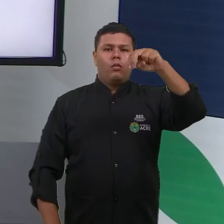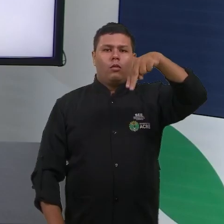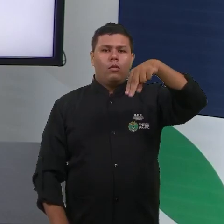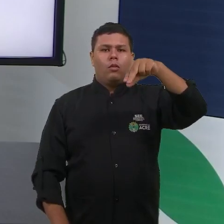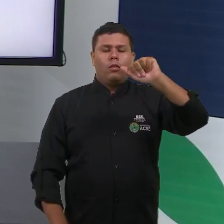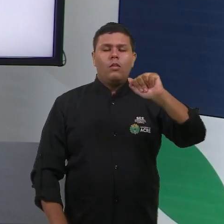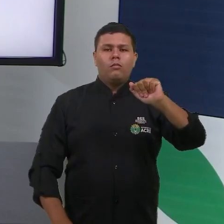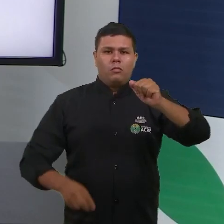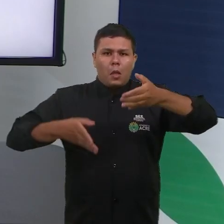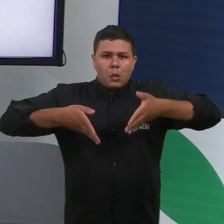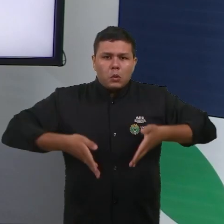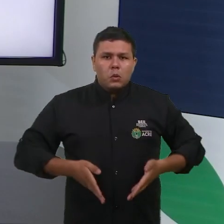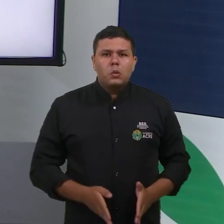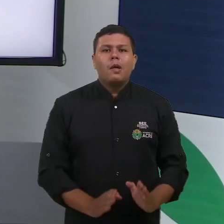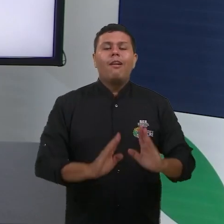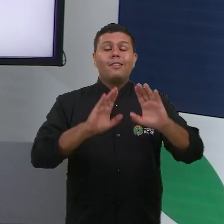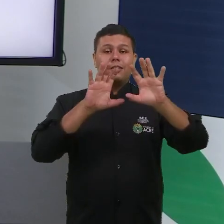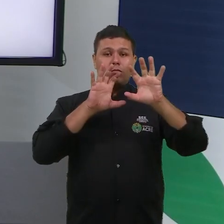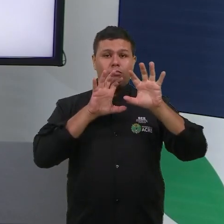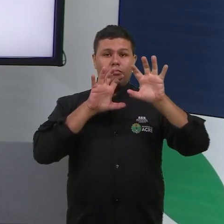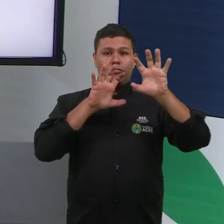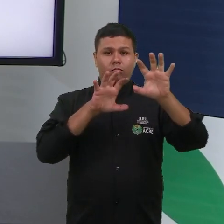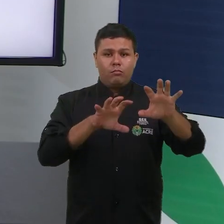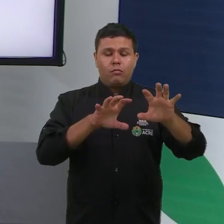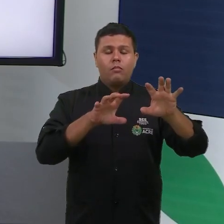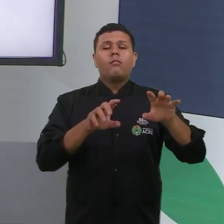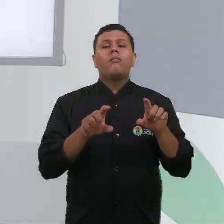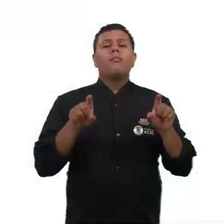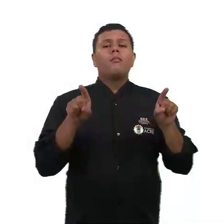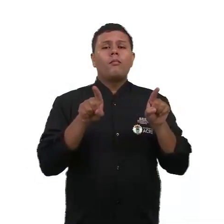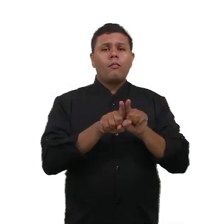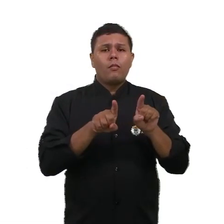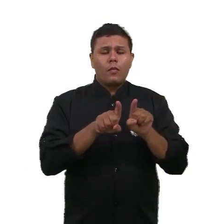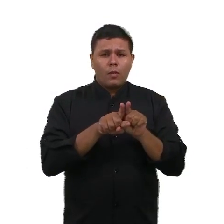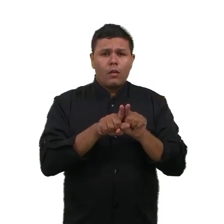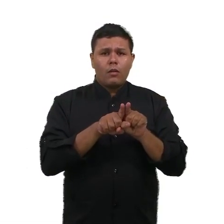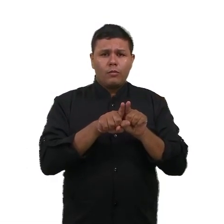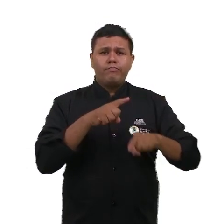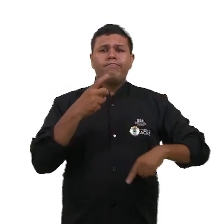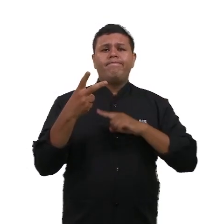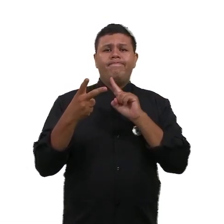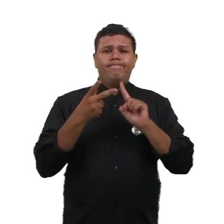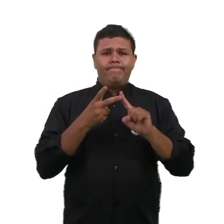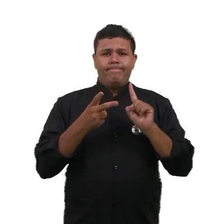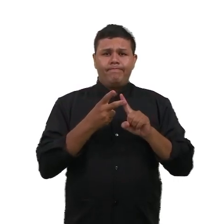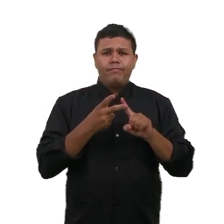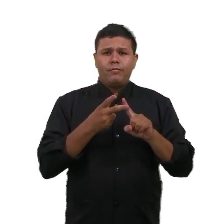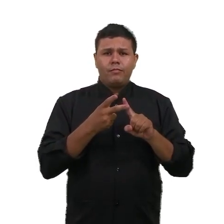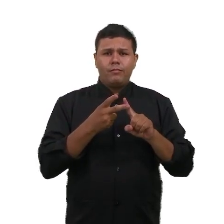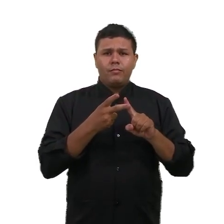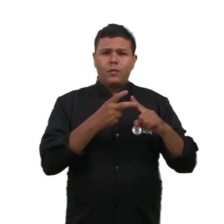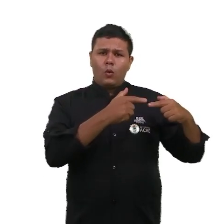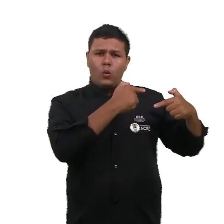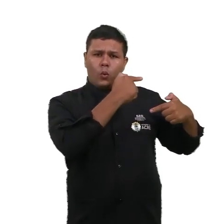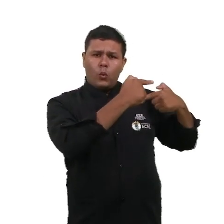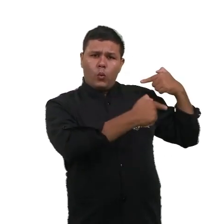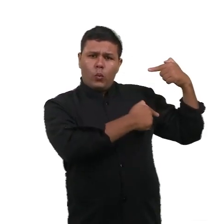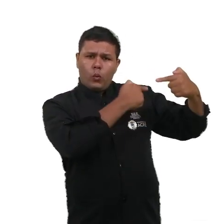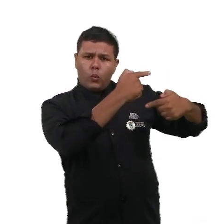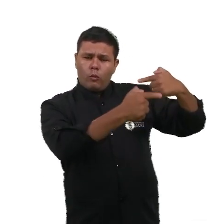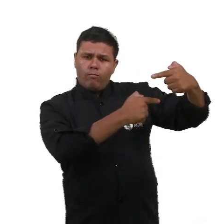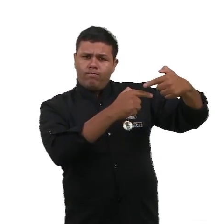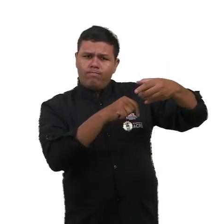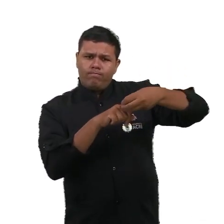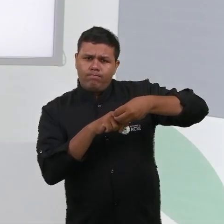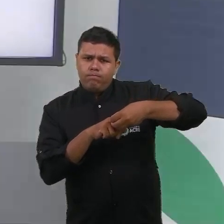gente já nasce desse jeito. E outra questão da segunda lei, ela não é transmitida. Um exemplo